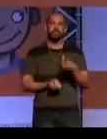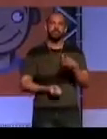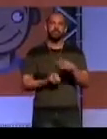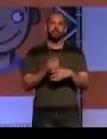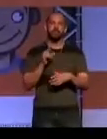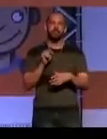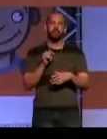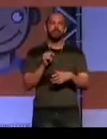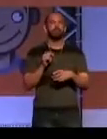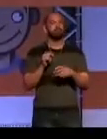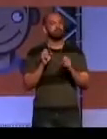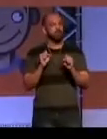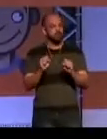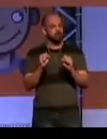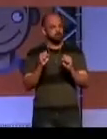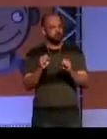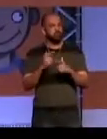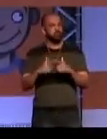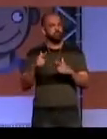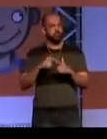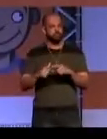de suscetíveis.